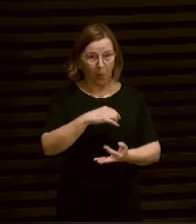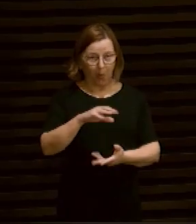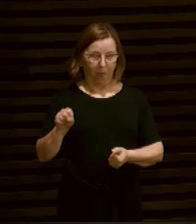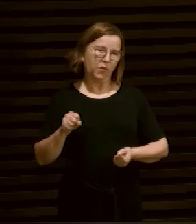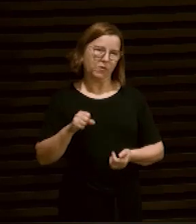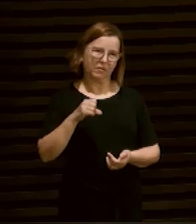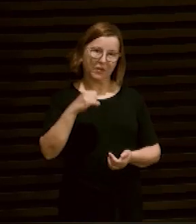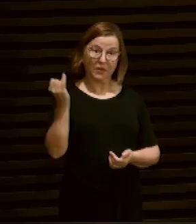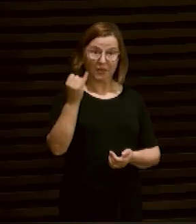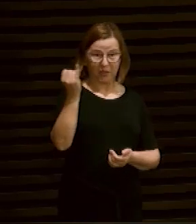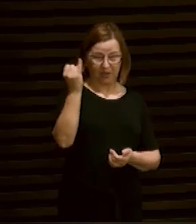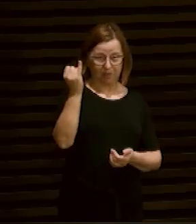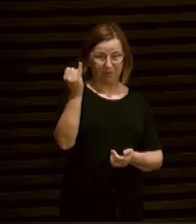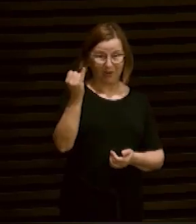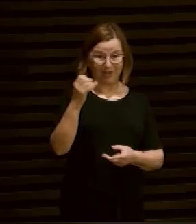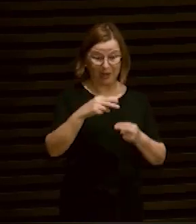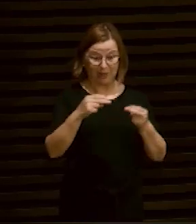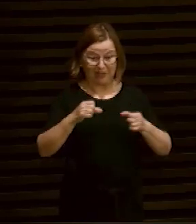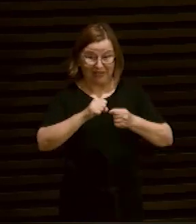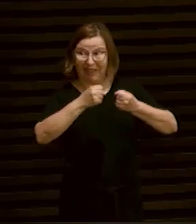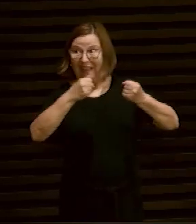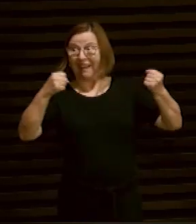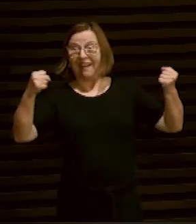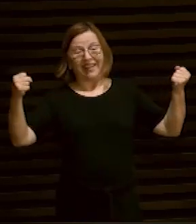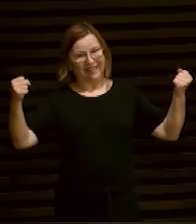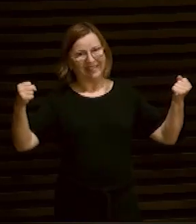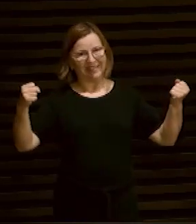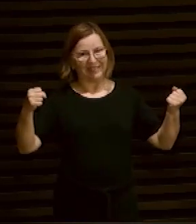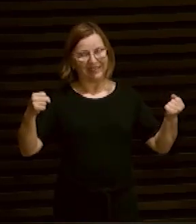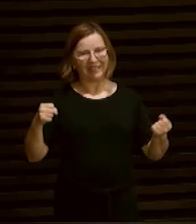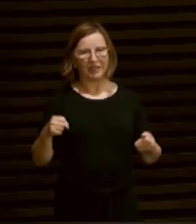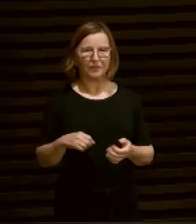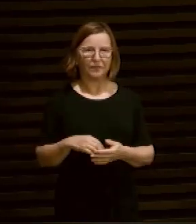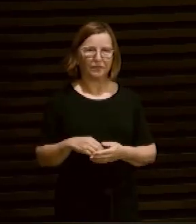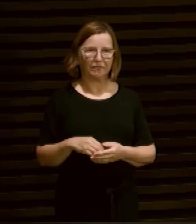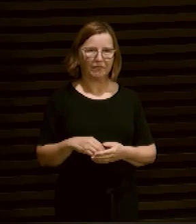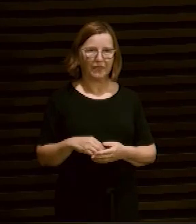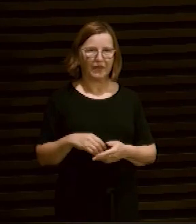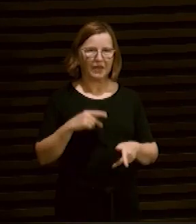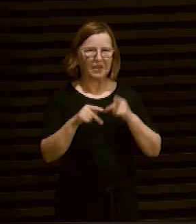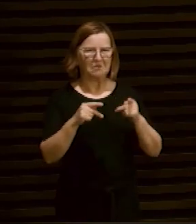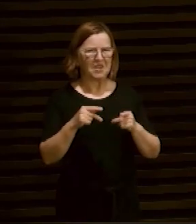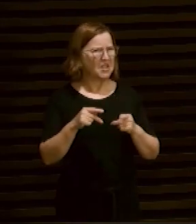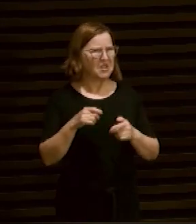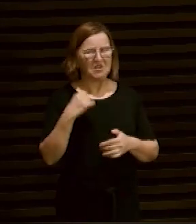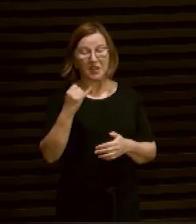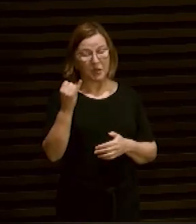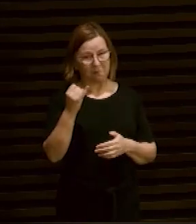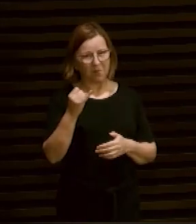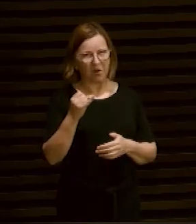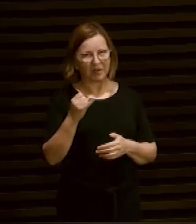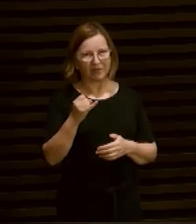conta aquilo que é grandioso. Não levamos em conta no carpinteiro. Ele tem ódio do